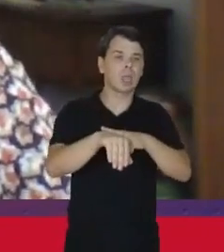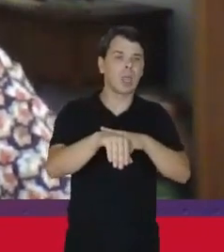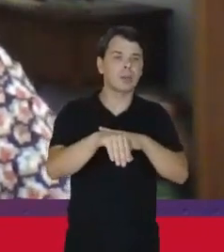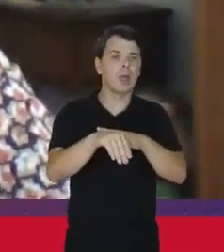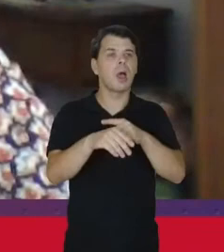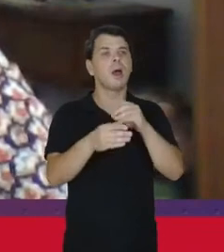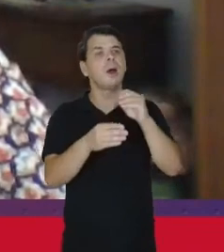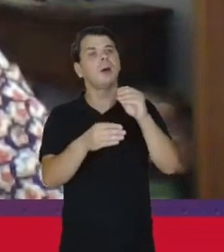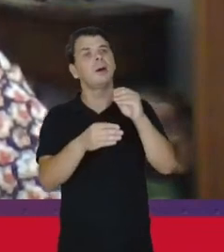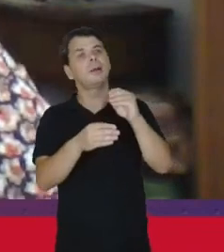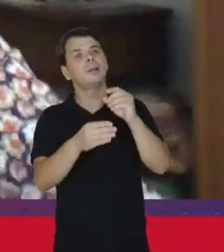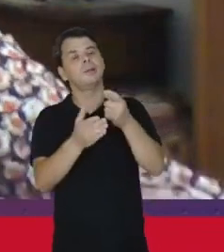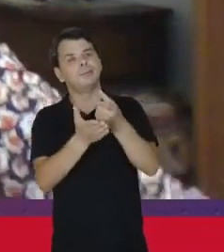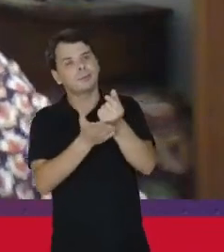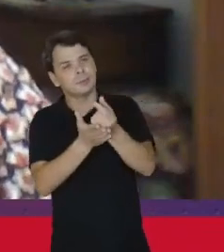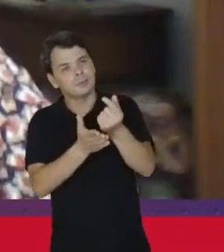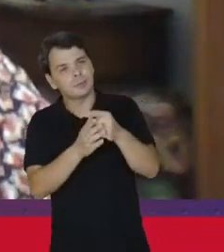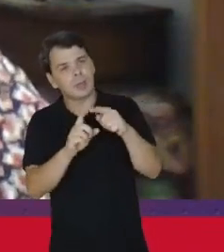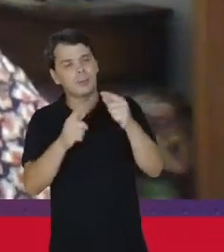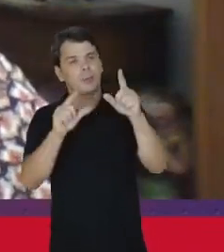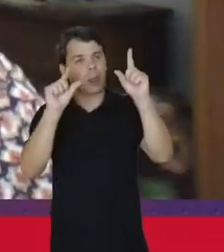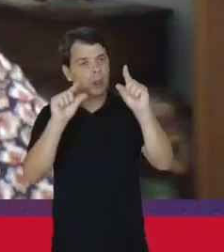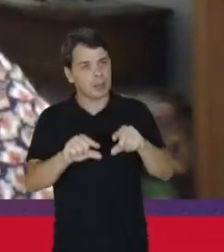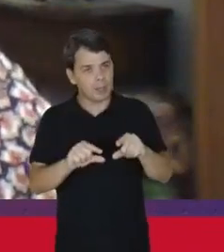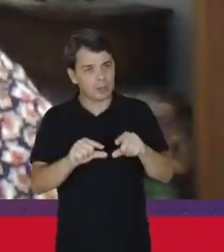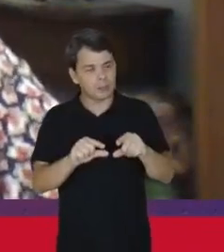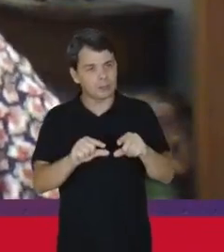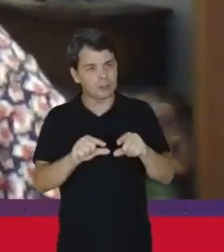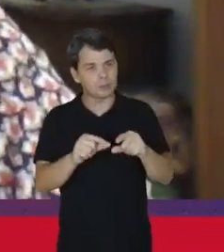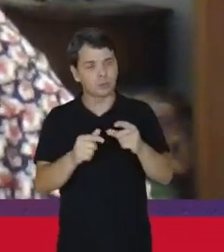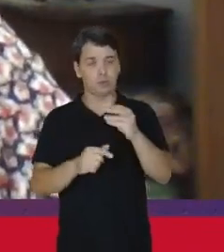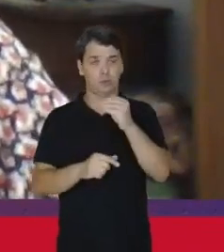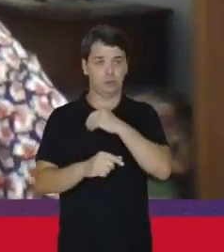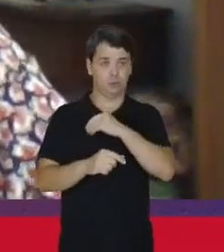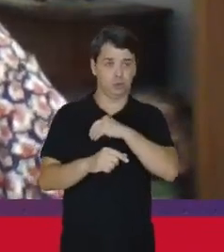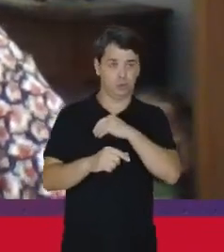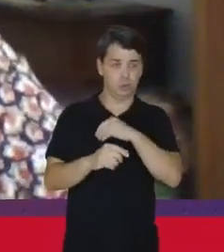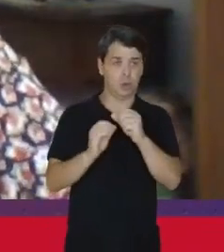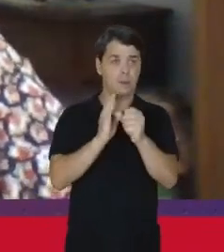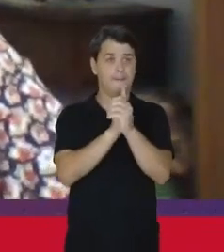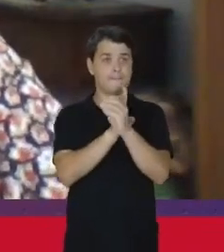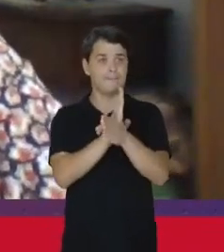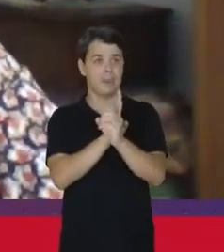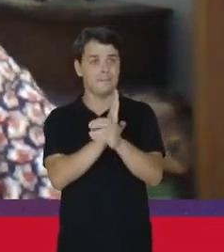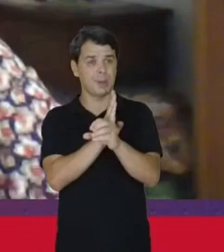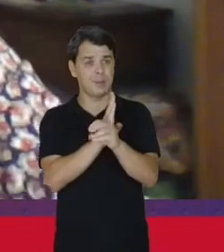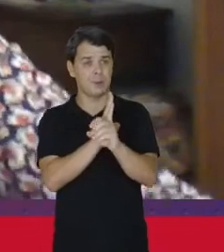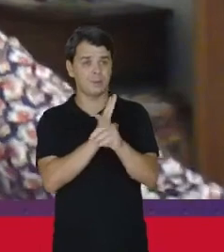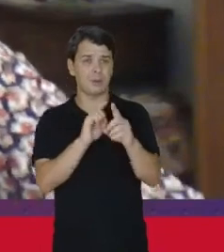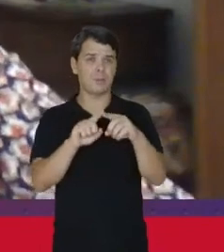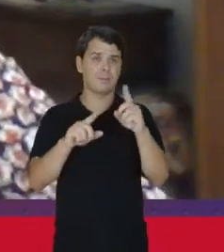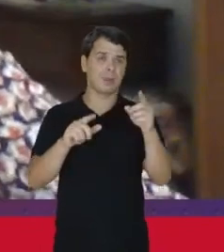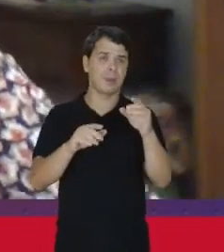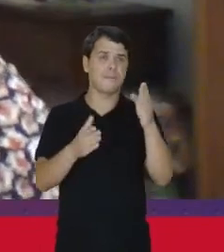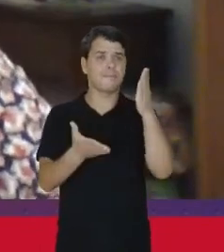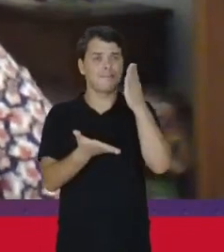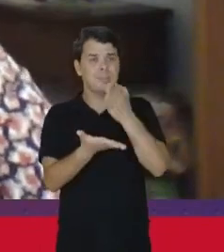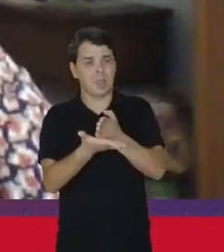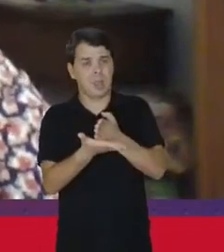que pode representar uma queda nos rendimentos do benefício, que pode oscilar entre